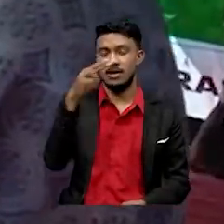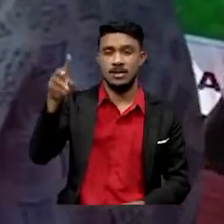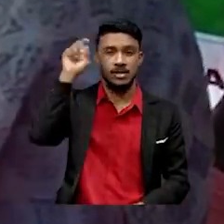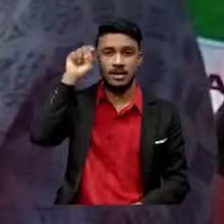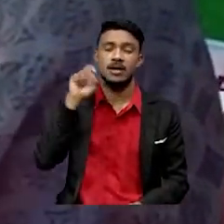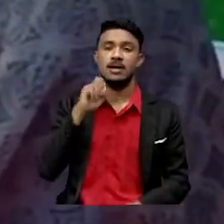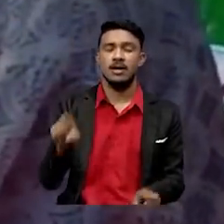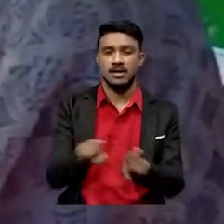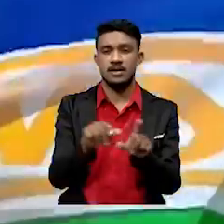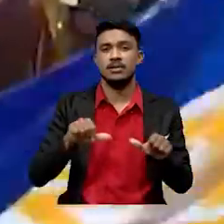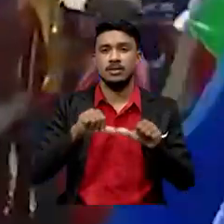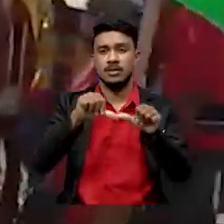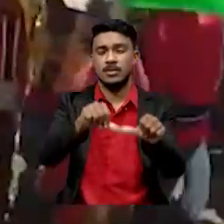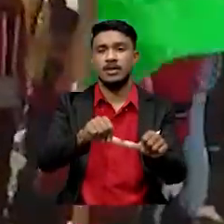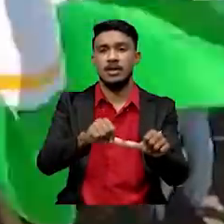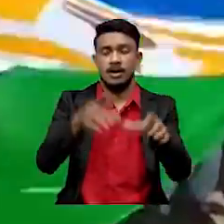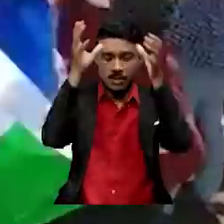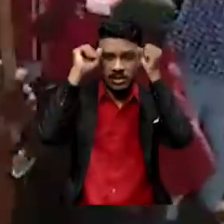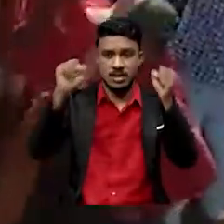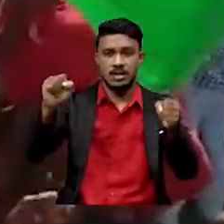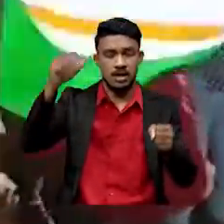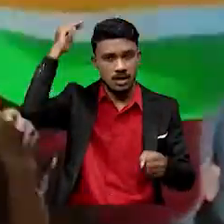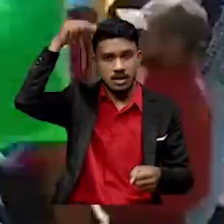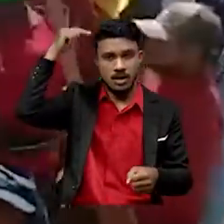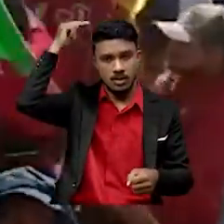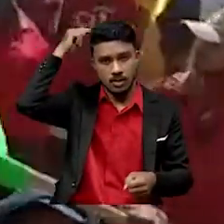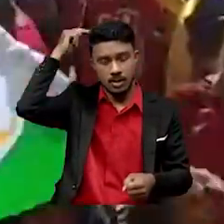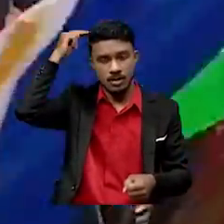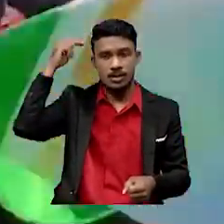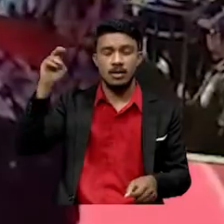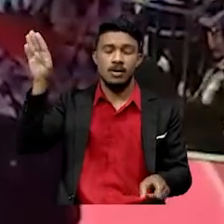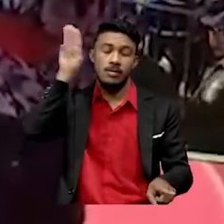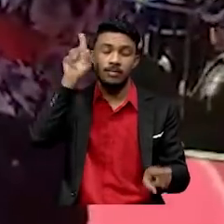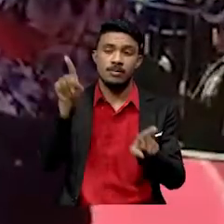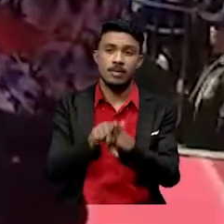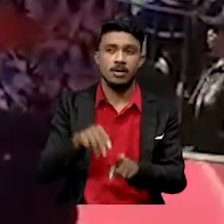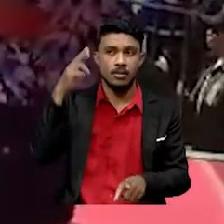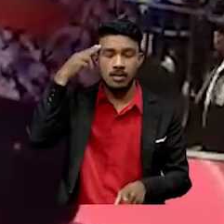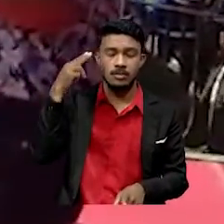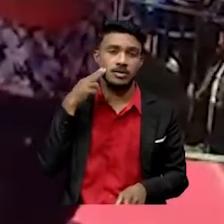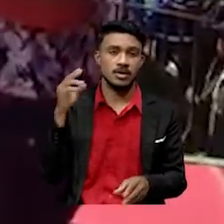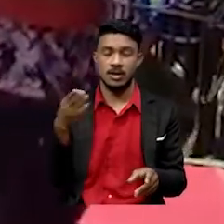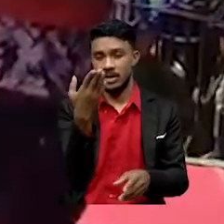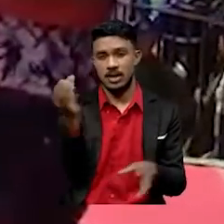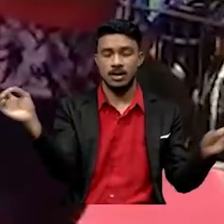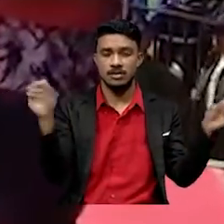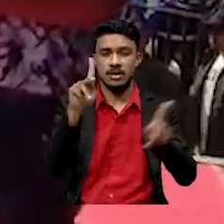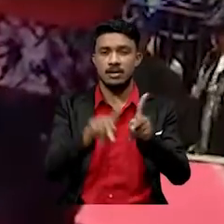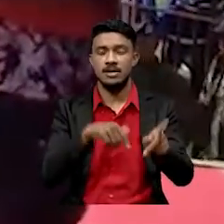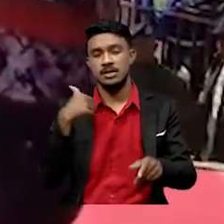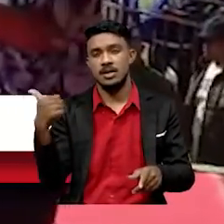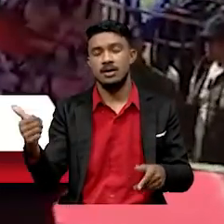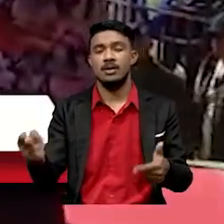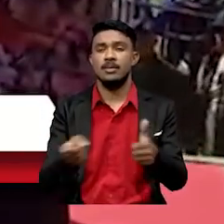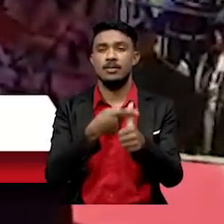kontinuador presidente Nicolau Lobato. Mau ramu zorta tambah nia lo sema selo. Primeiro